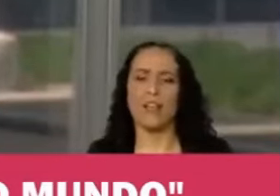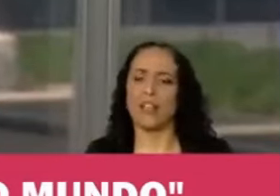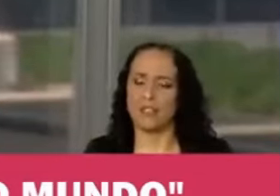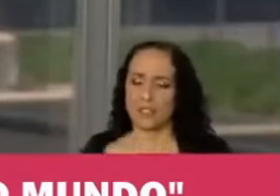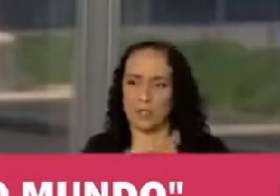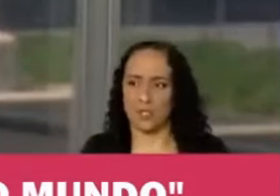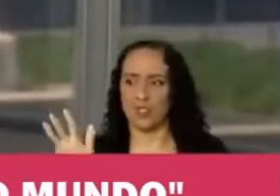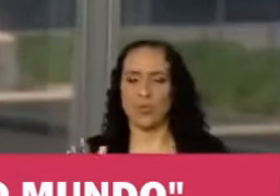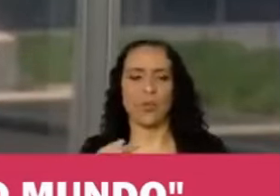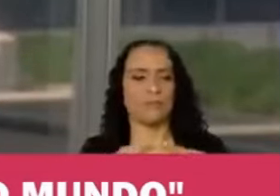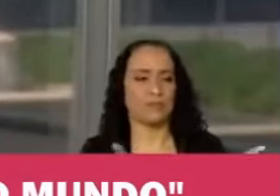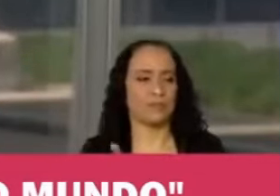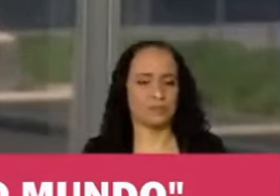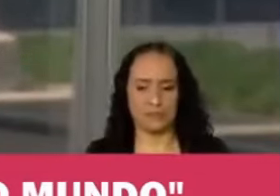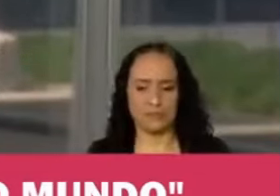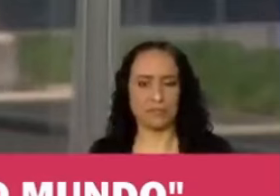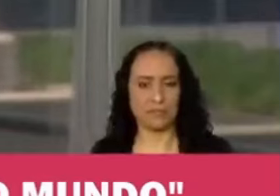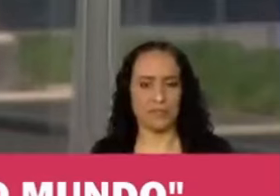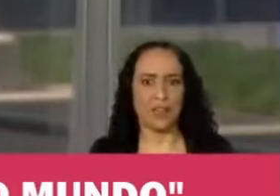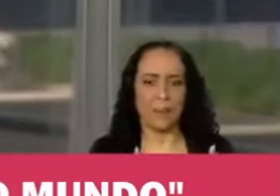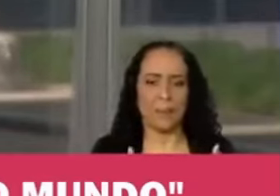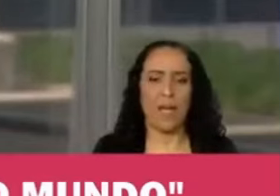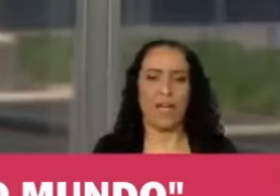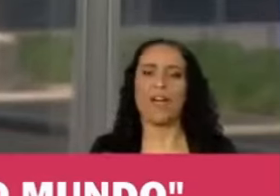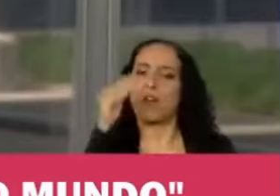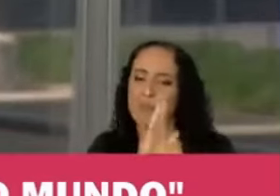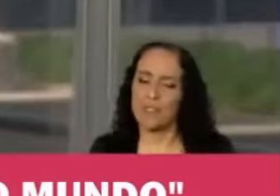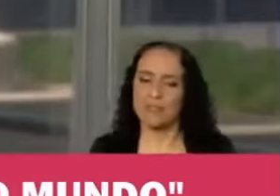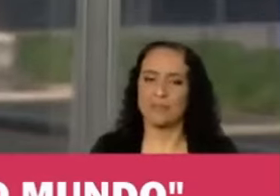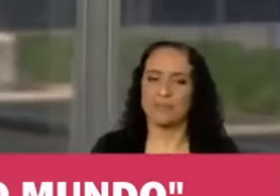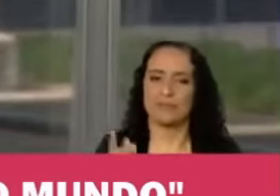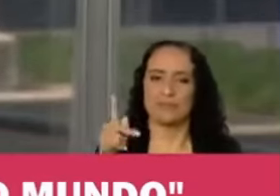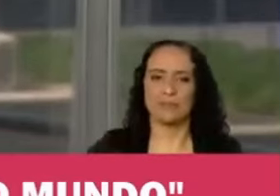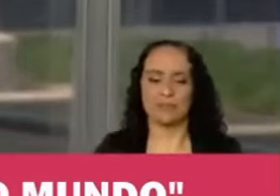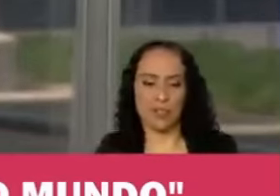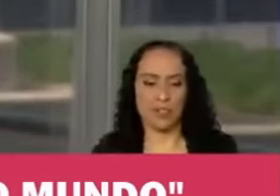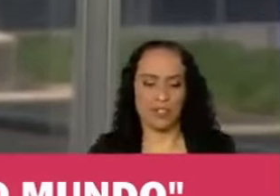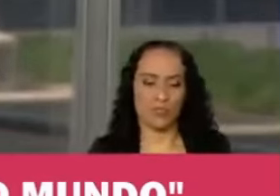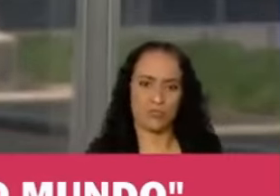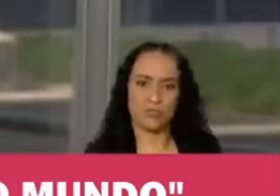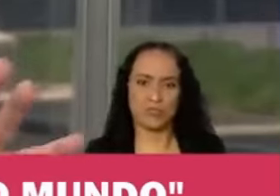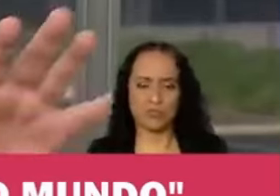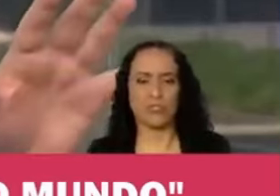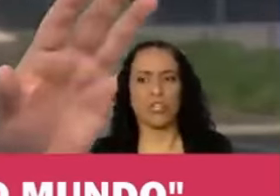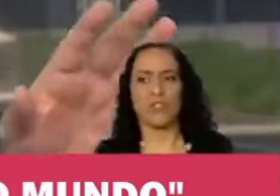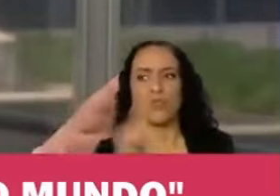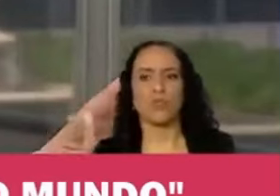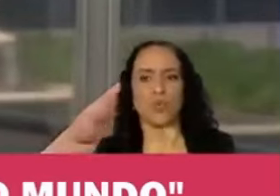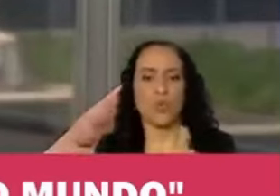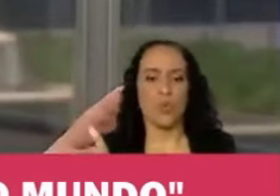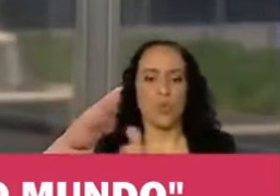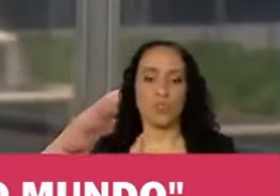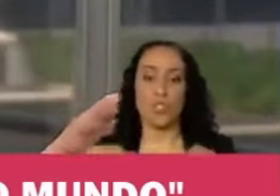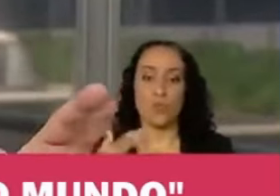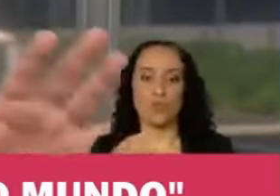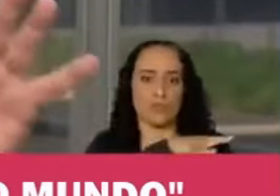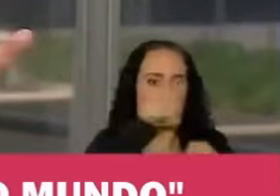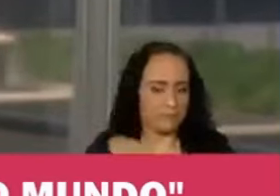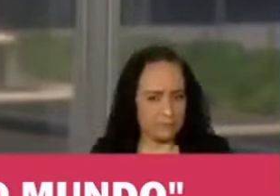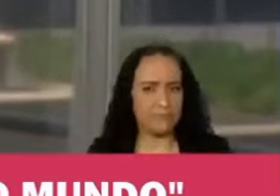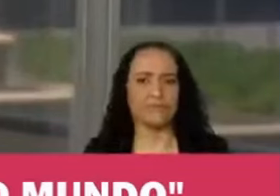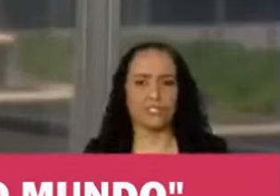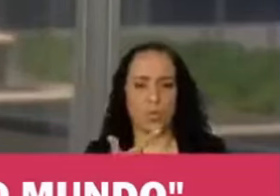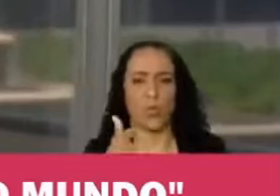presidente Lula, ela abre portas e o Brasil passa a ser um player importante de investimentos. Nós tivemos ontem 11 reuniões bilaterais,